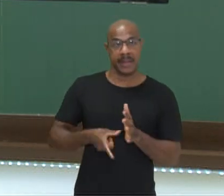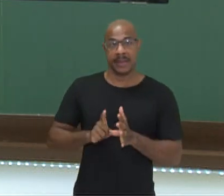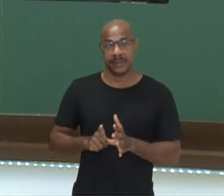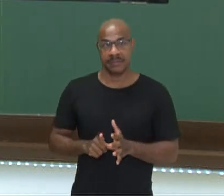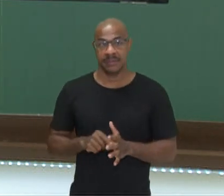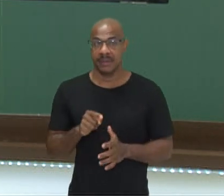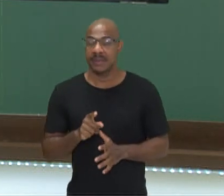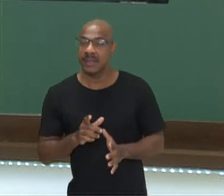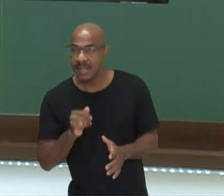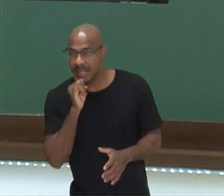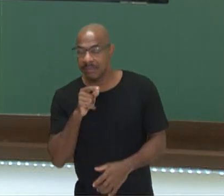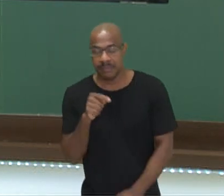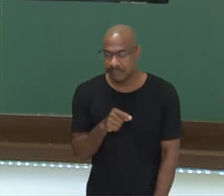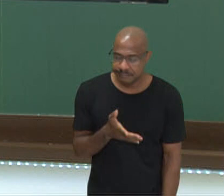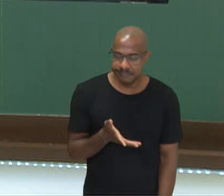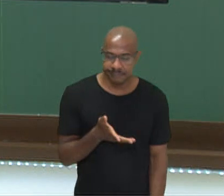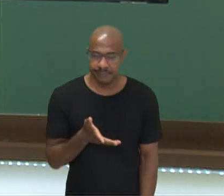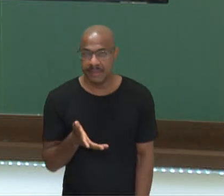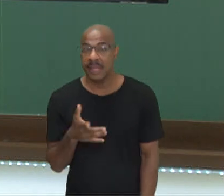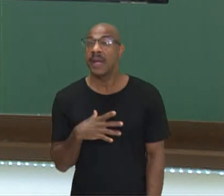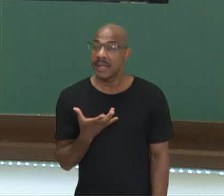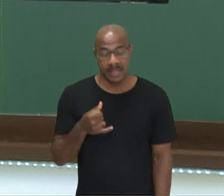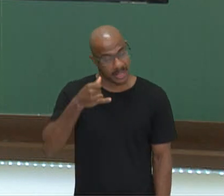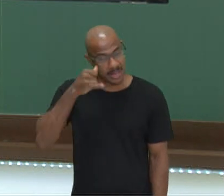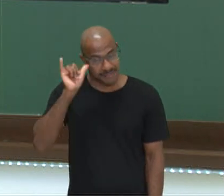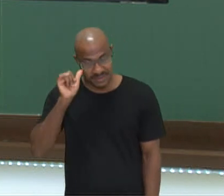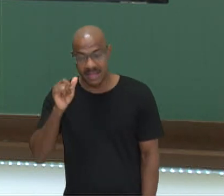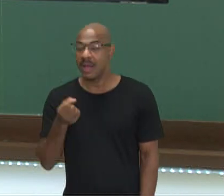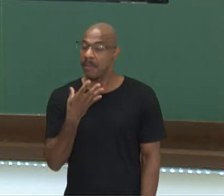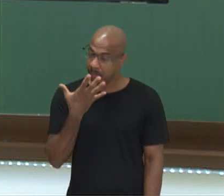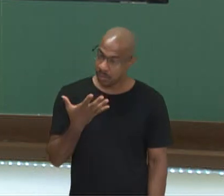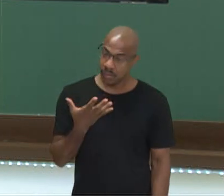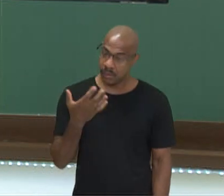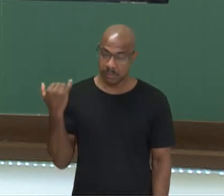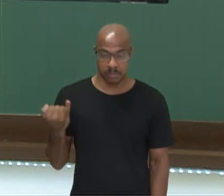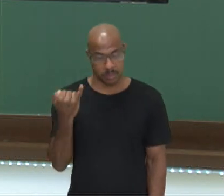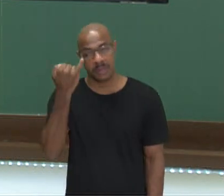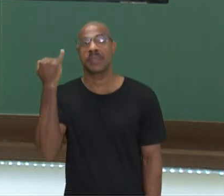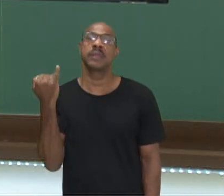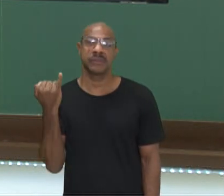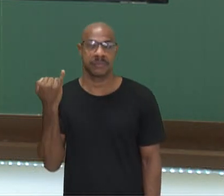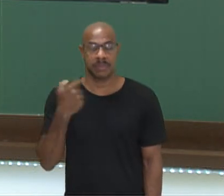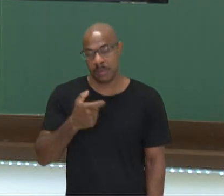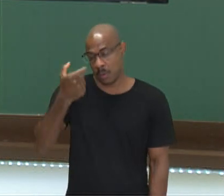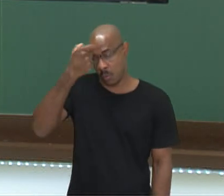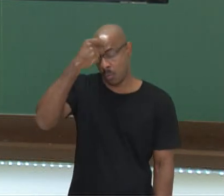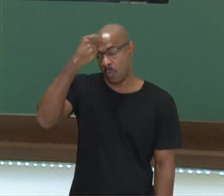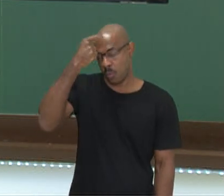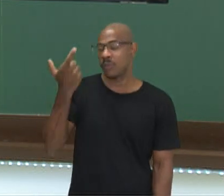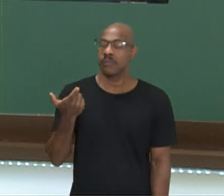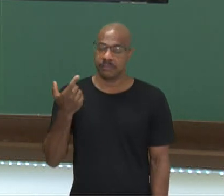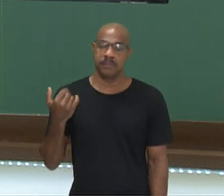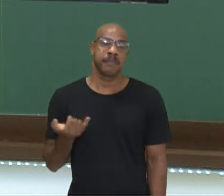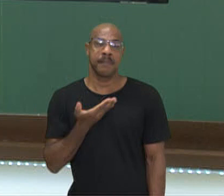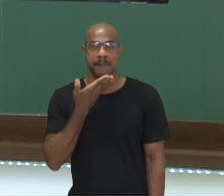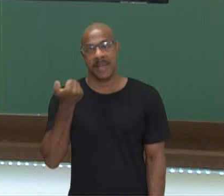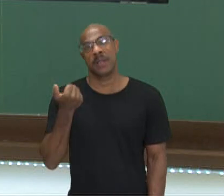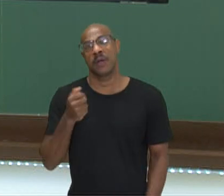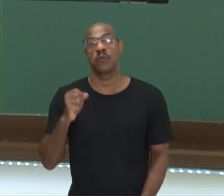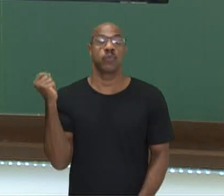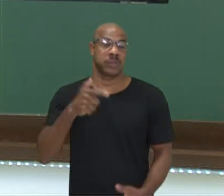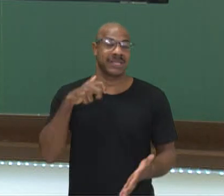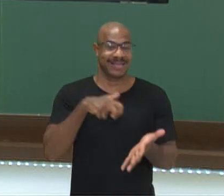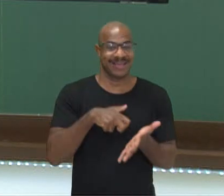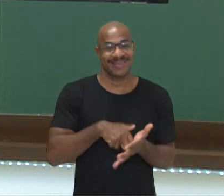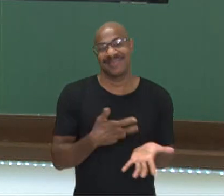essas medidas são muito boas porque conscientizam e não punem, então é melhor conscientizar do que punir. Então já cai